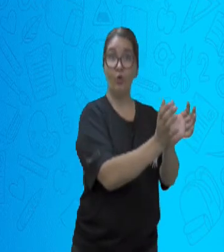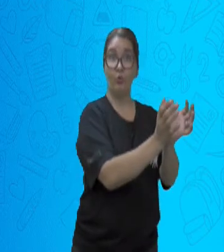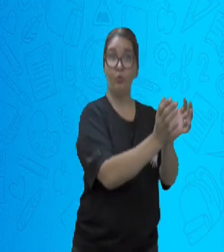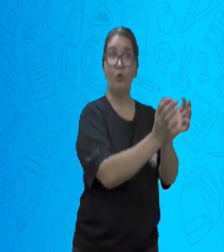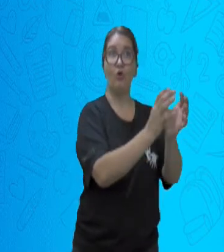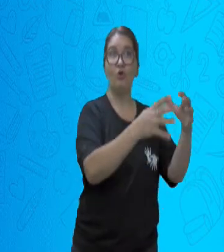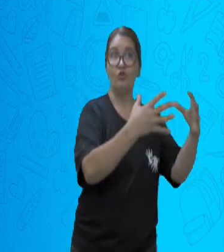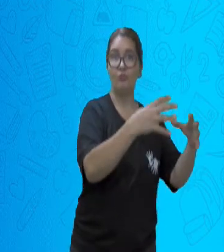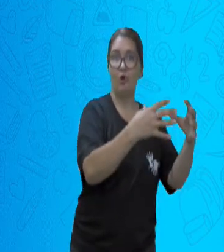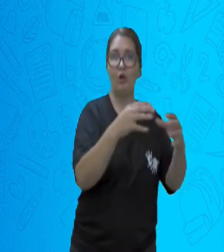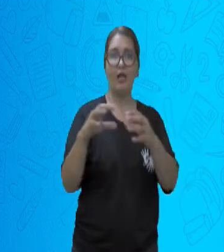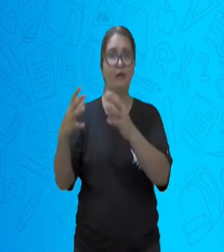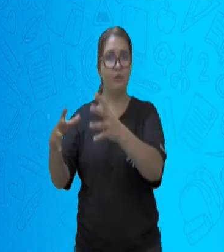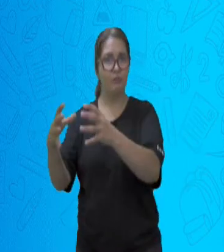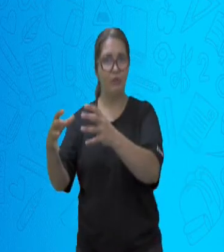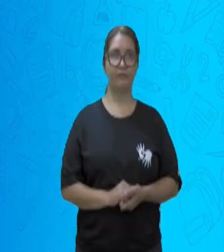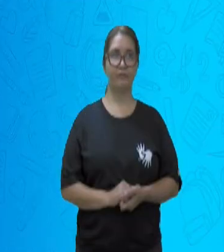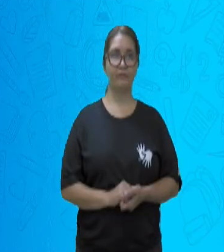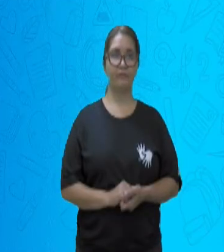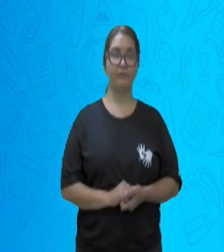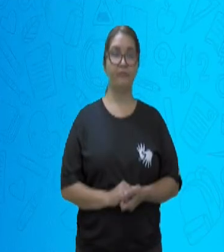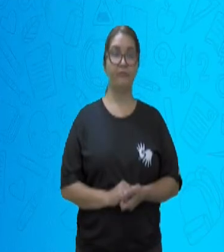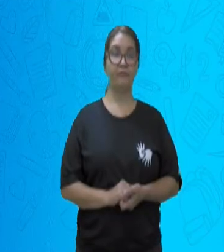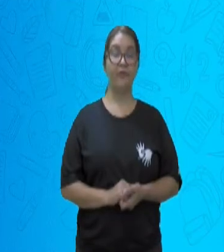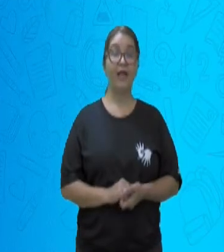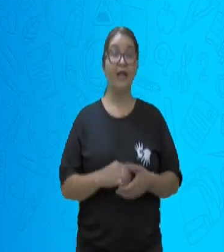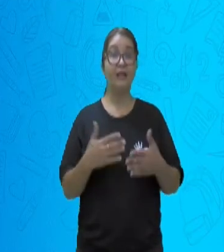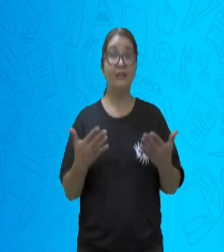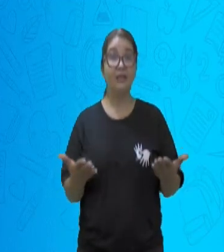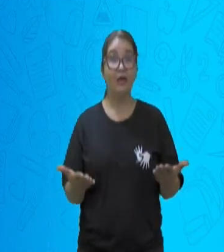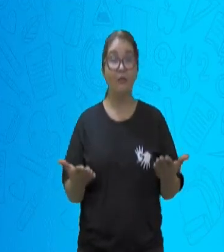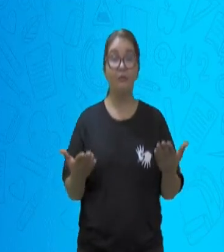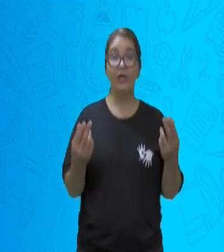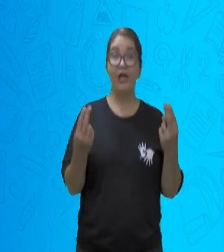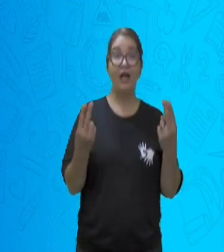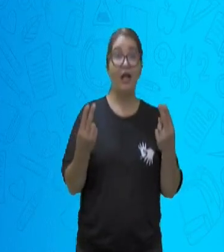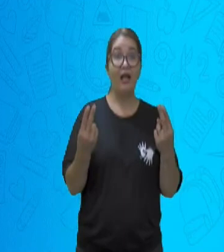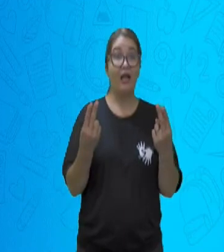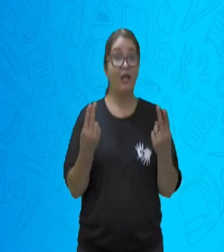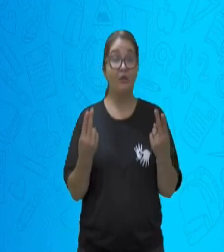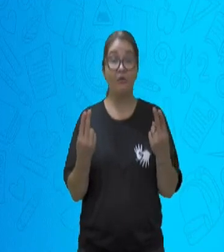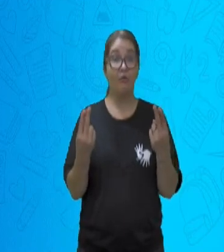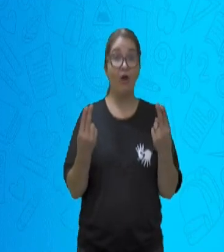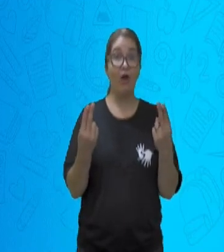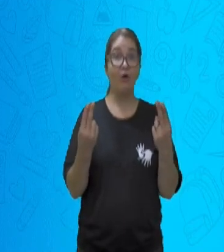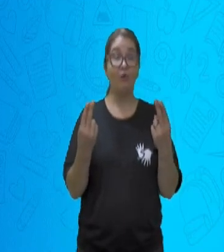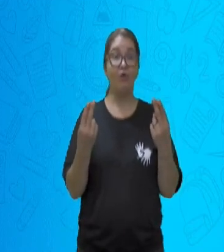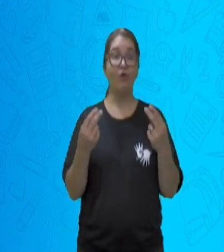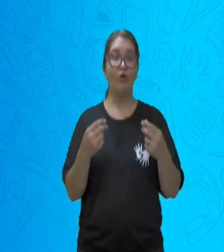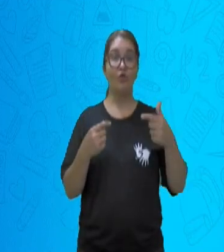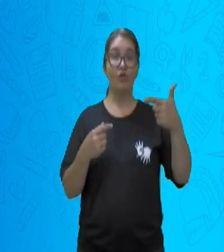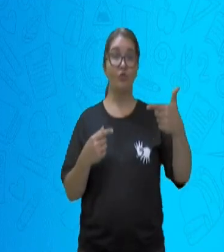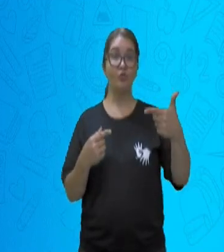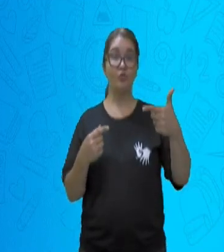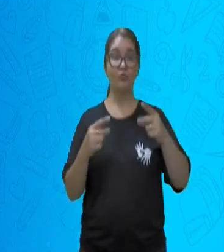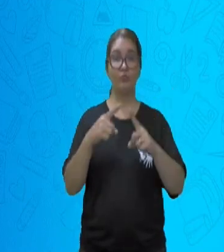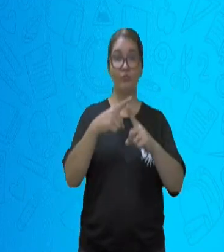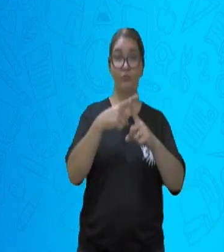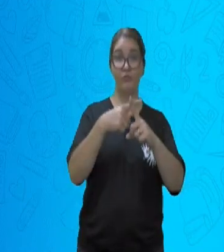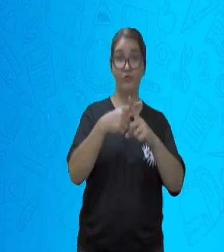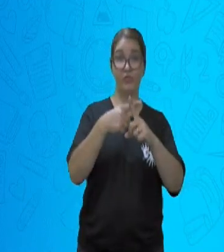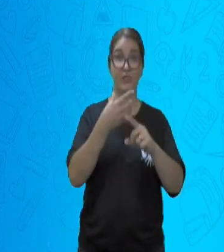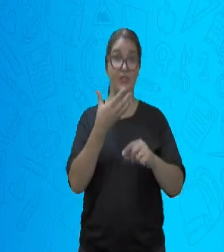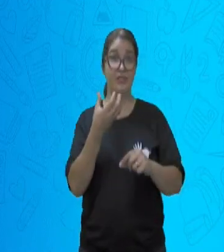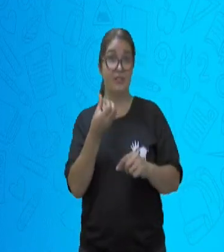temos 6 mais 6. É a mesma coisa de dizer 2 vezes 6 ou 6